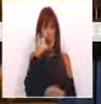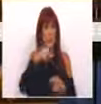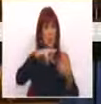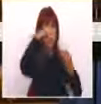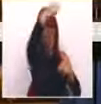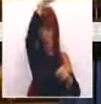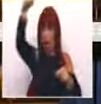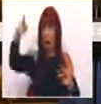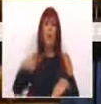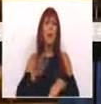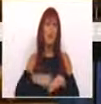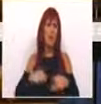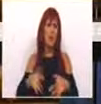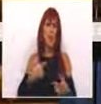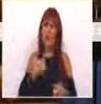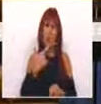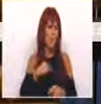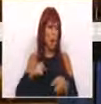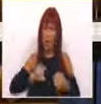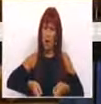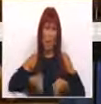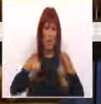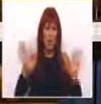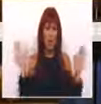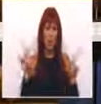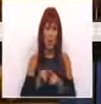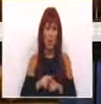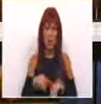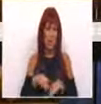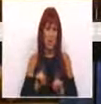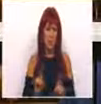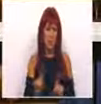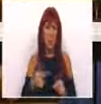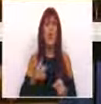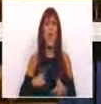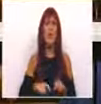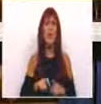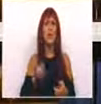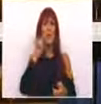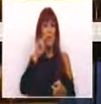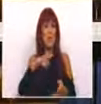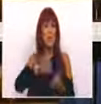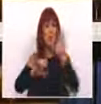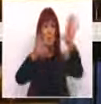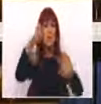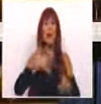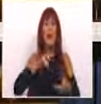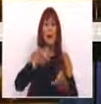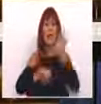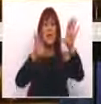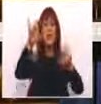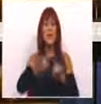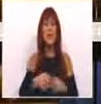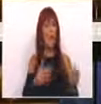autarcas. Isso, com isso, não podem contar porque nós não vamos por aí. Nós queremos a descentralização, mas queremos uma